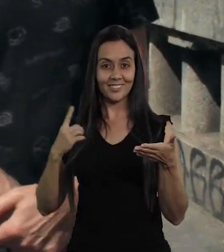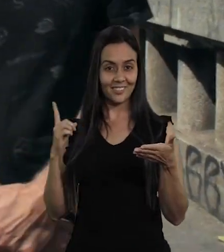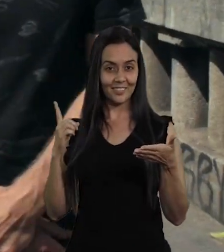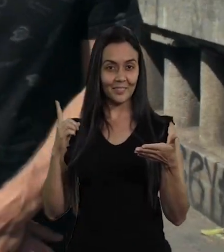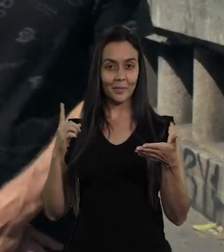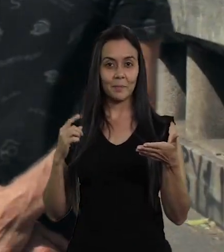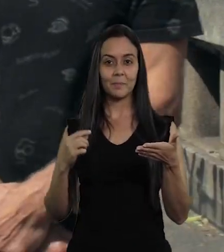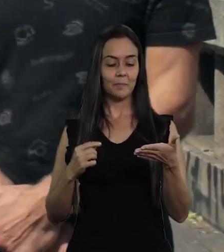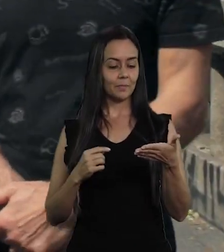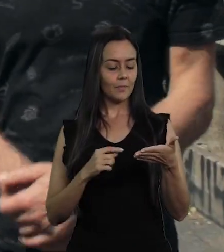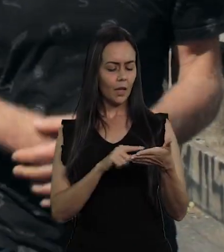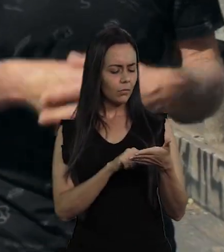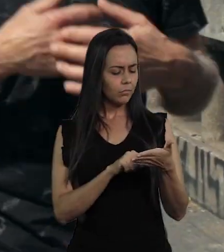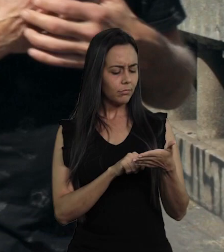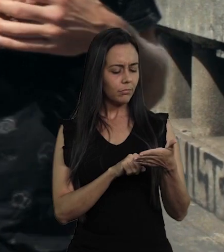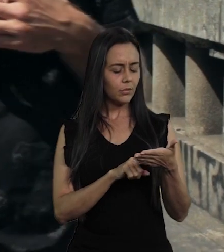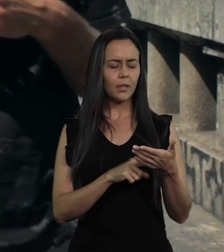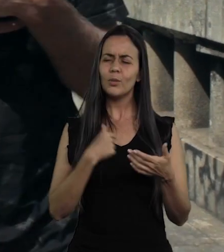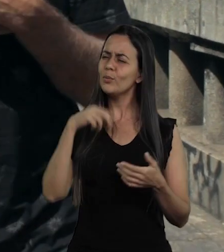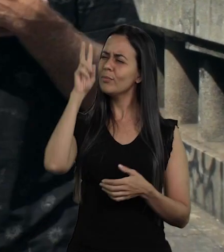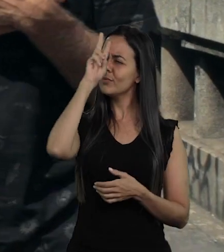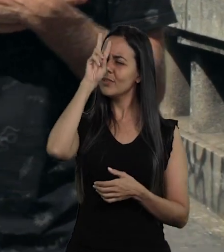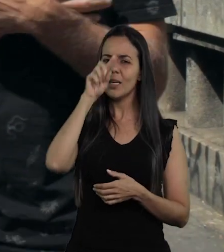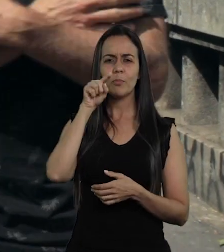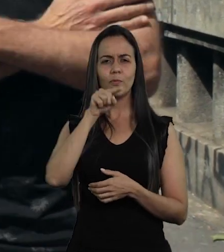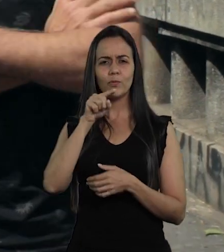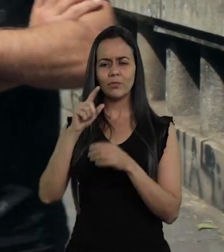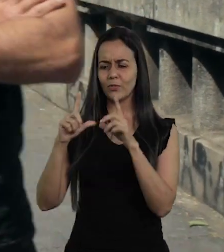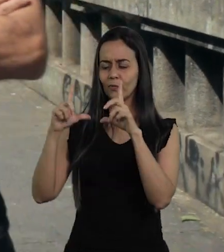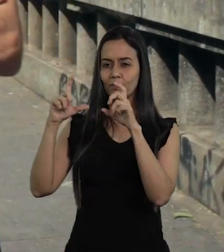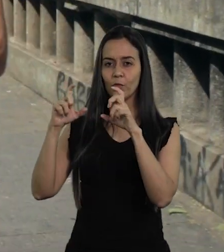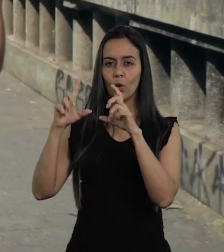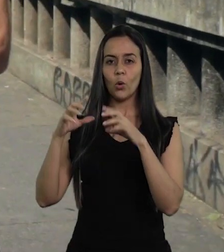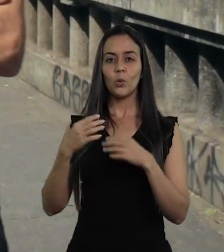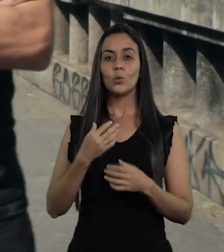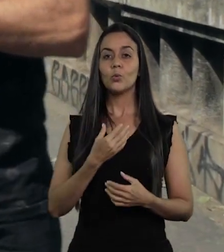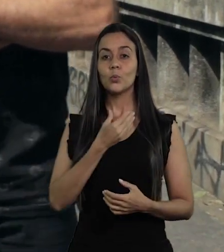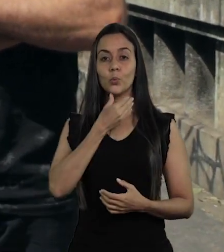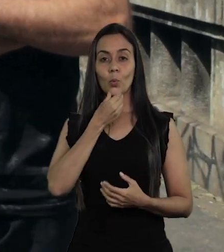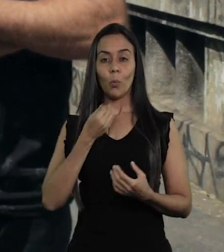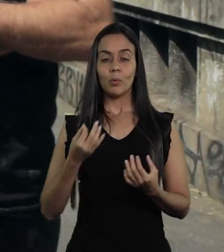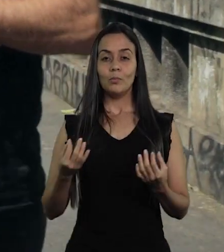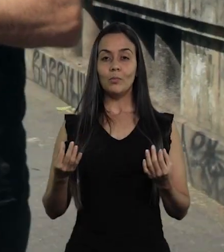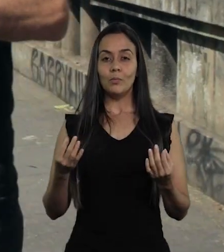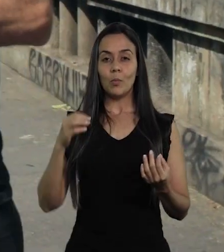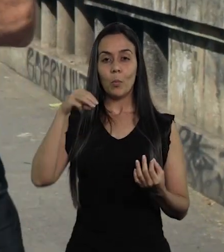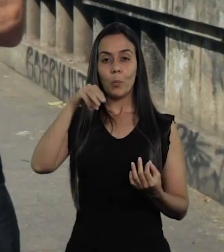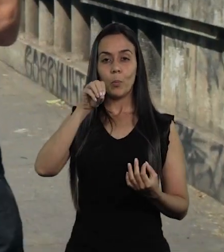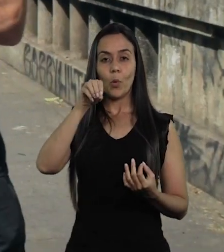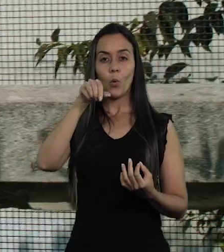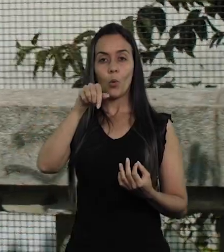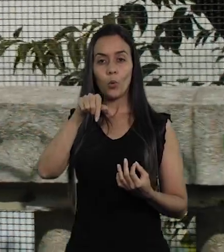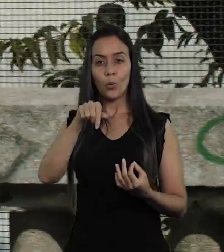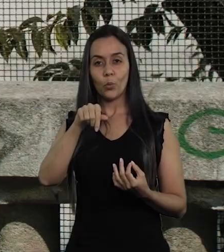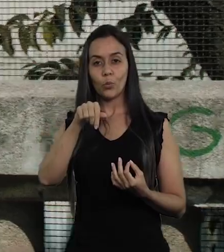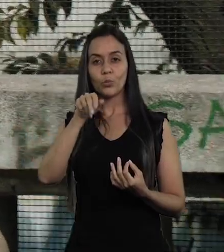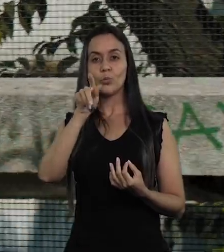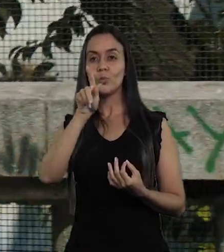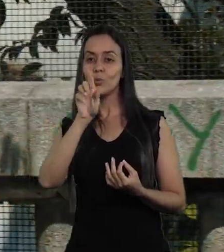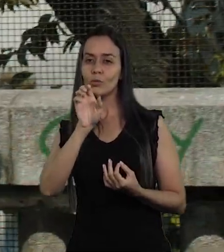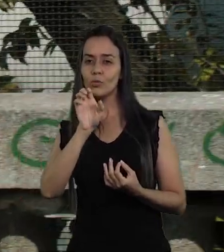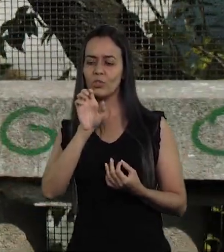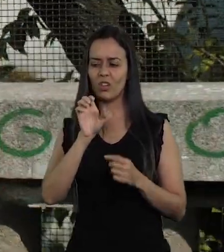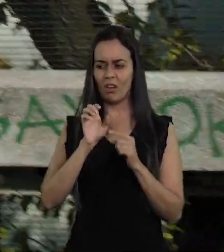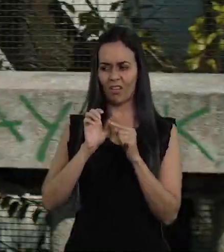Eu até me lembro que tinha uma foto que me impressionou, que era do monge. Do monge. Que você falou que se ele não fosse monge, ele seria um serial killer. Com